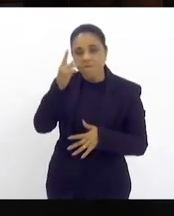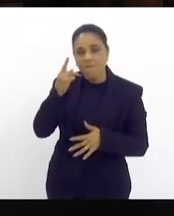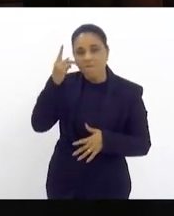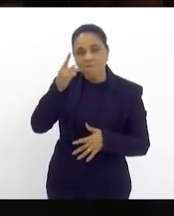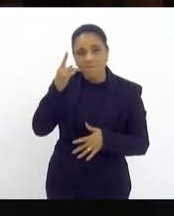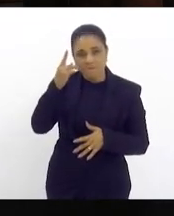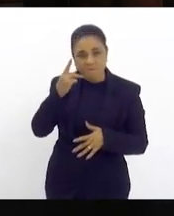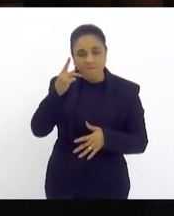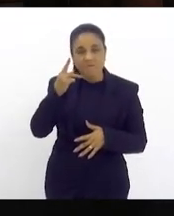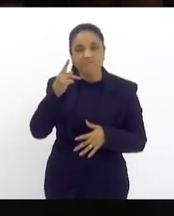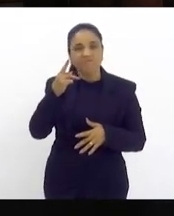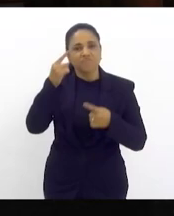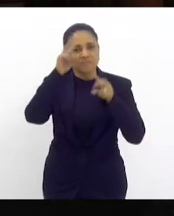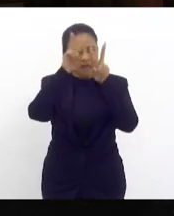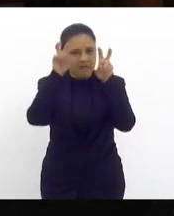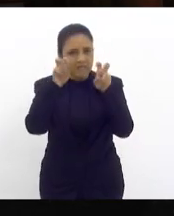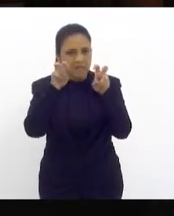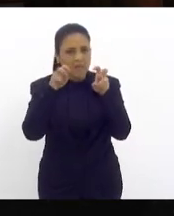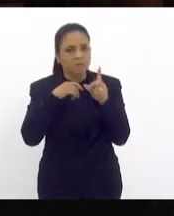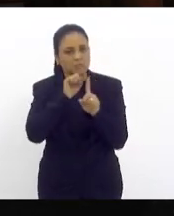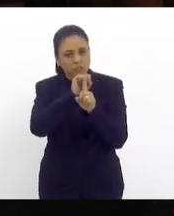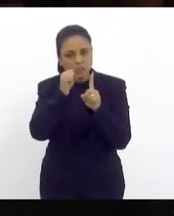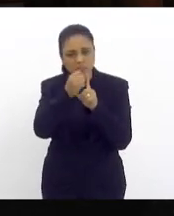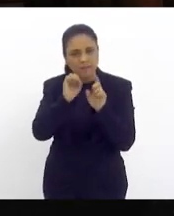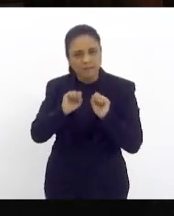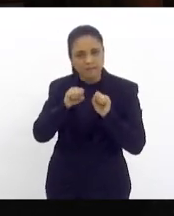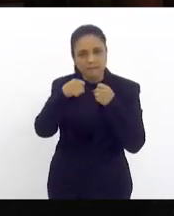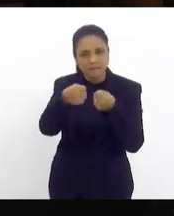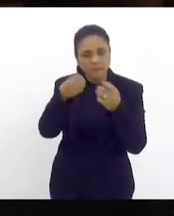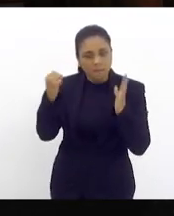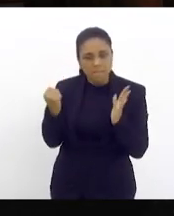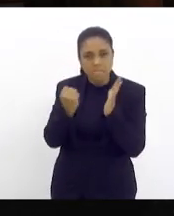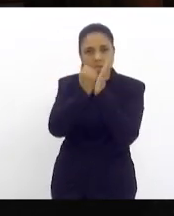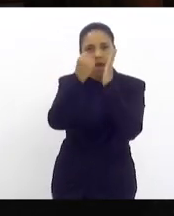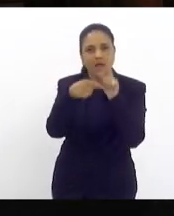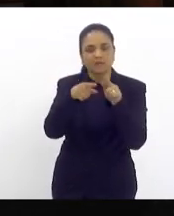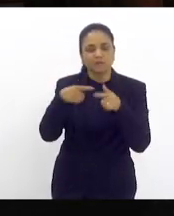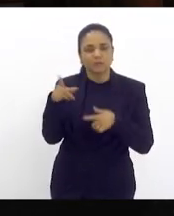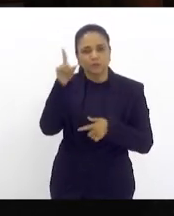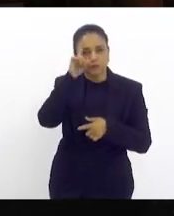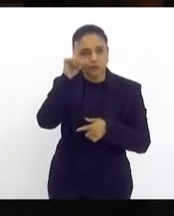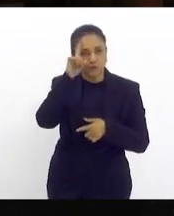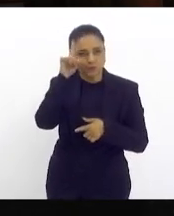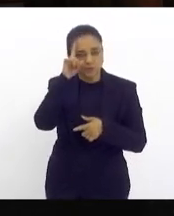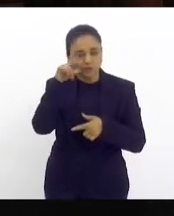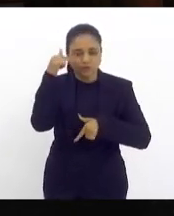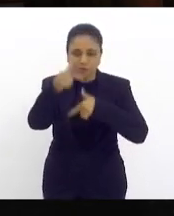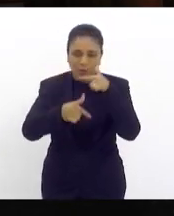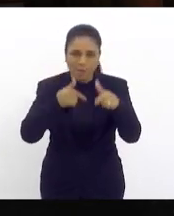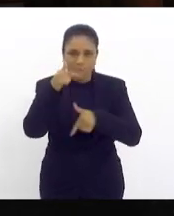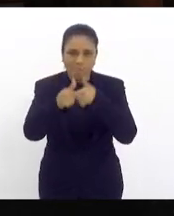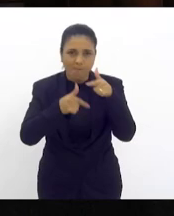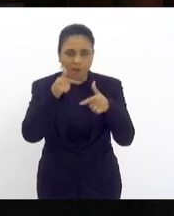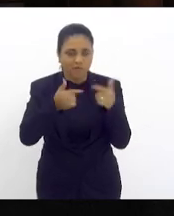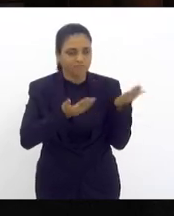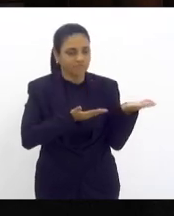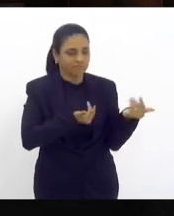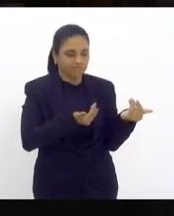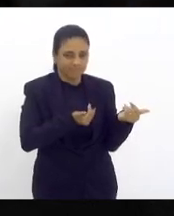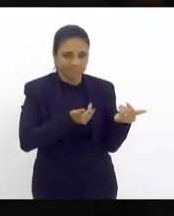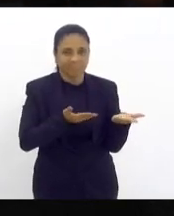que concernem a nossa sociedade que impactam hoje o cotidiano dos nossos trabalhadores e Juventude